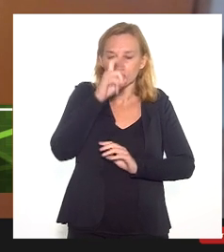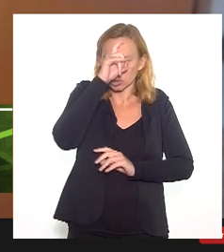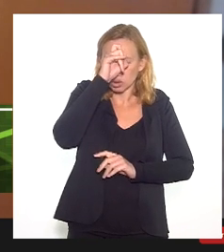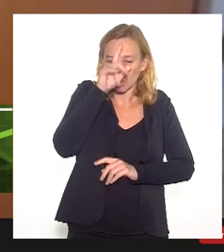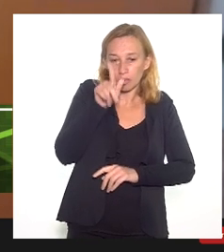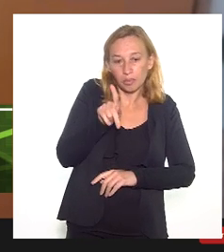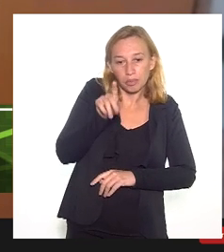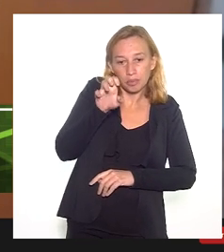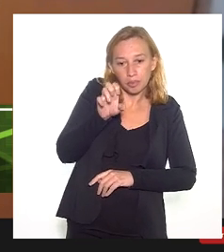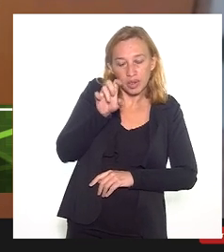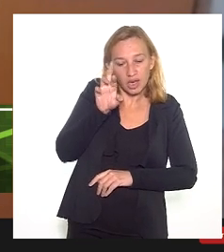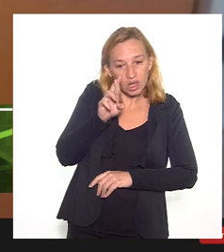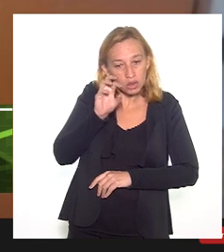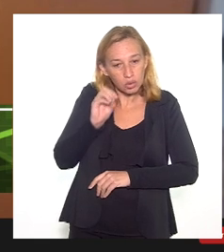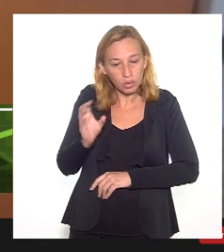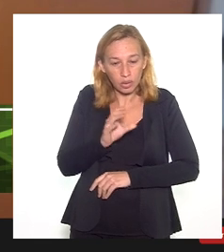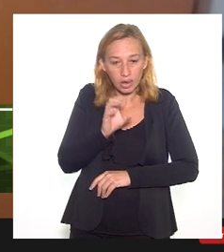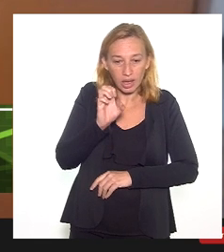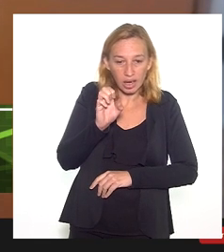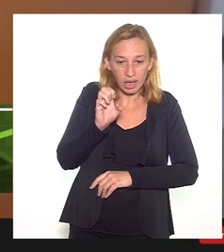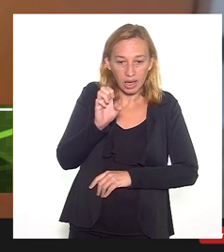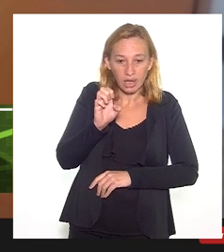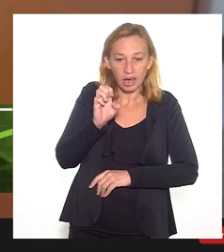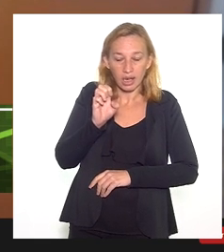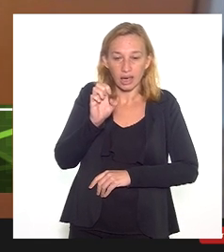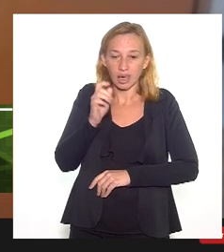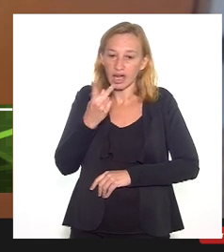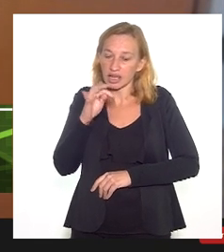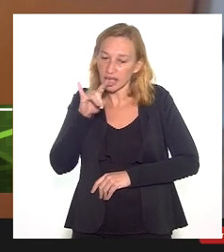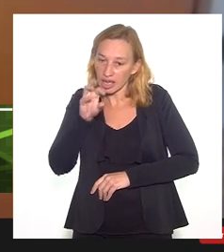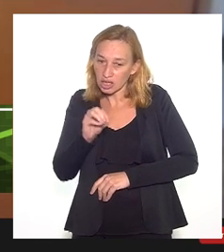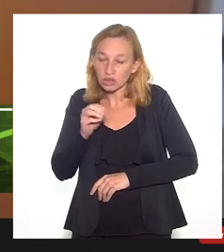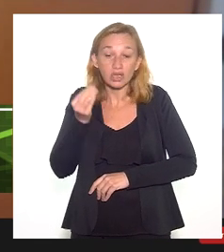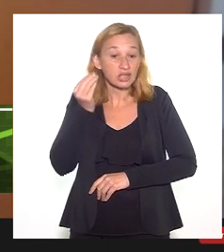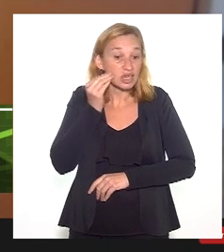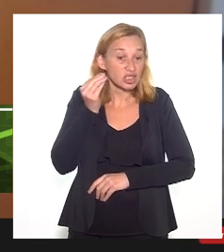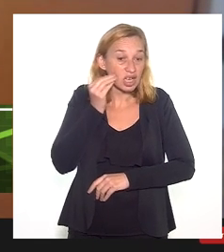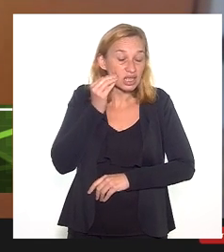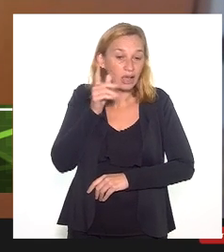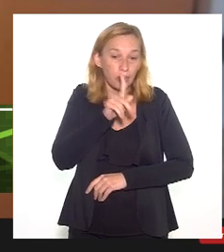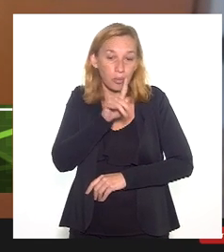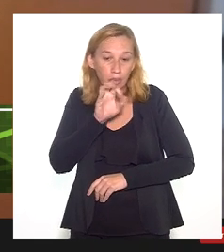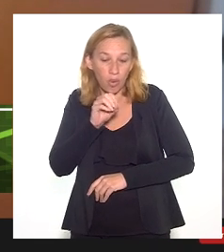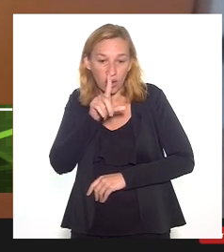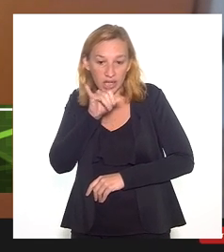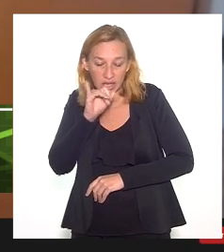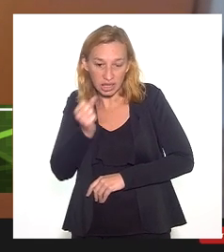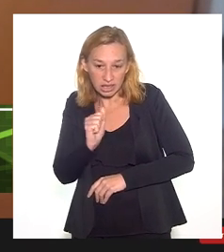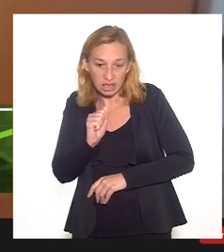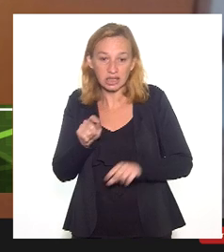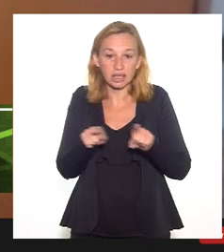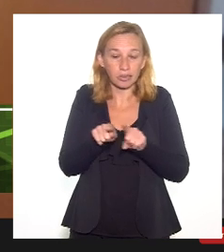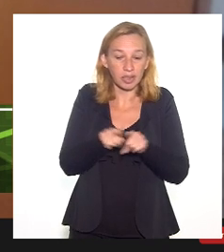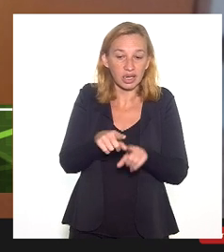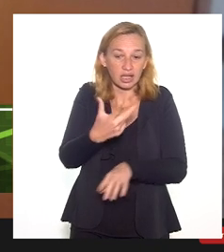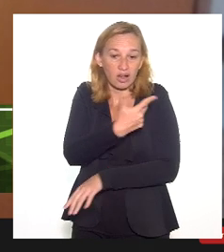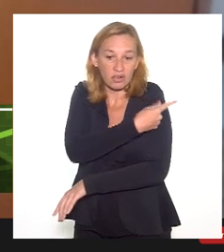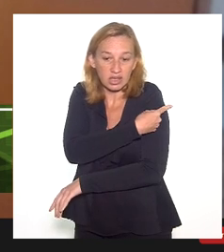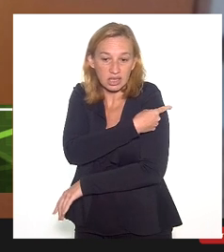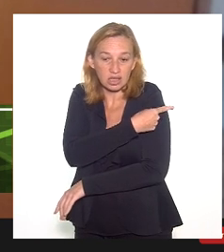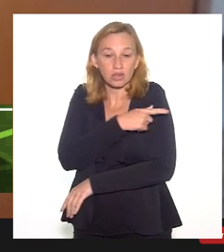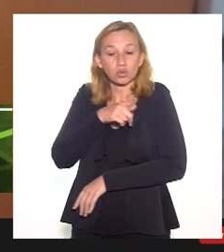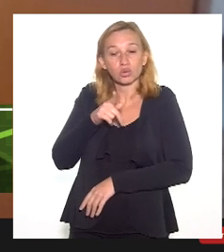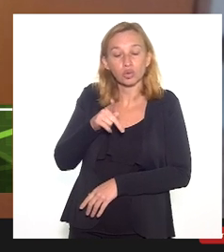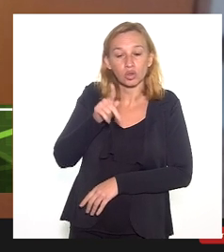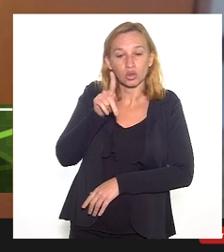Ernesto, da testagem na Policlínica Piquet Carneiro, na vacinação no posto